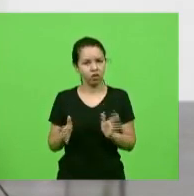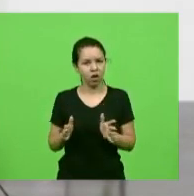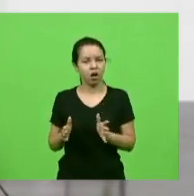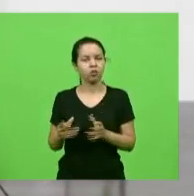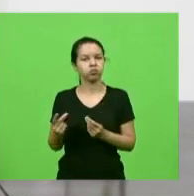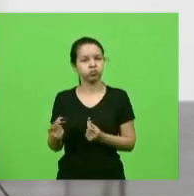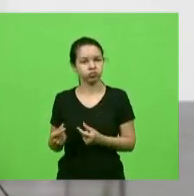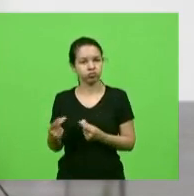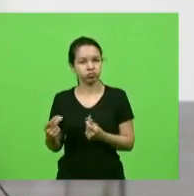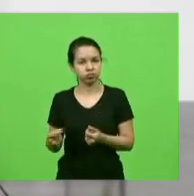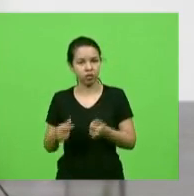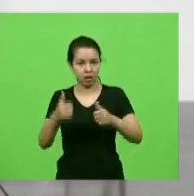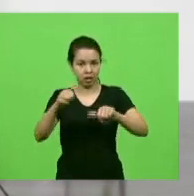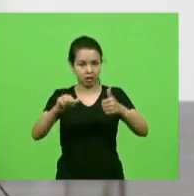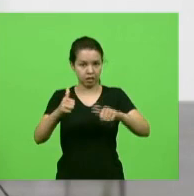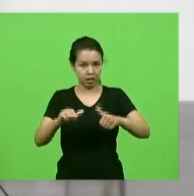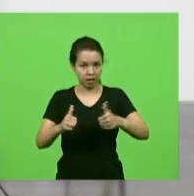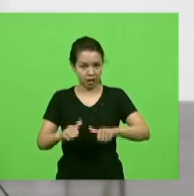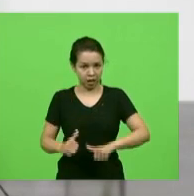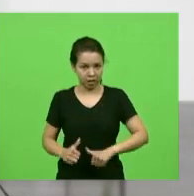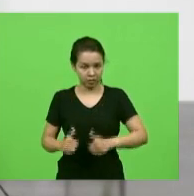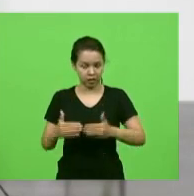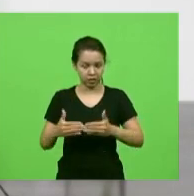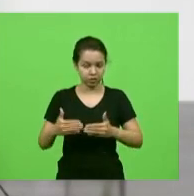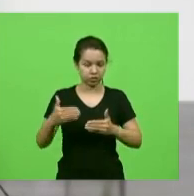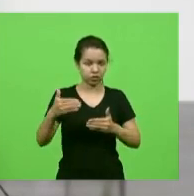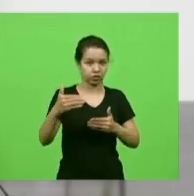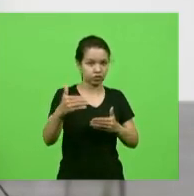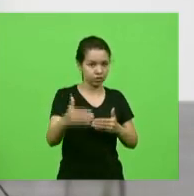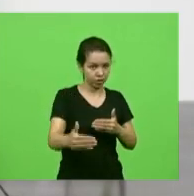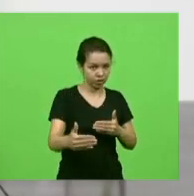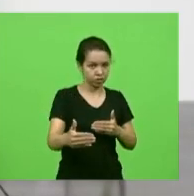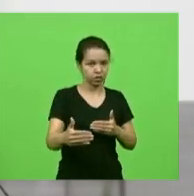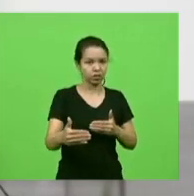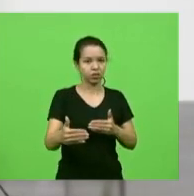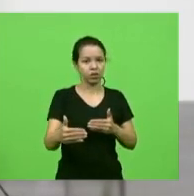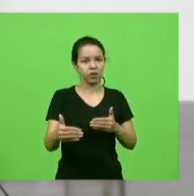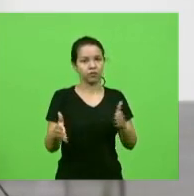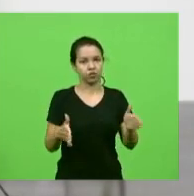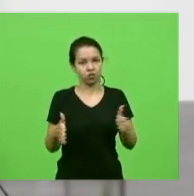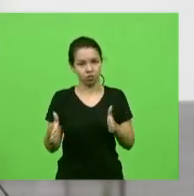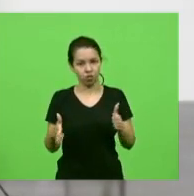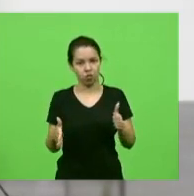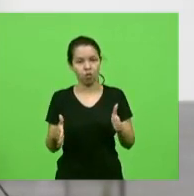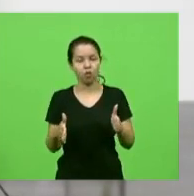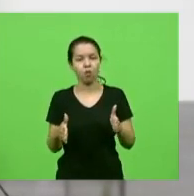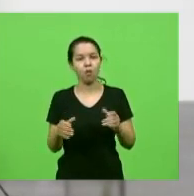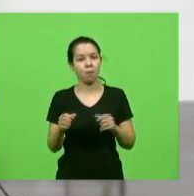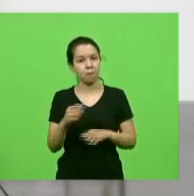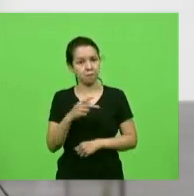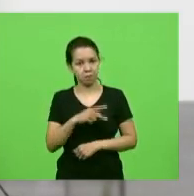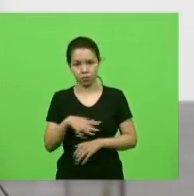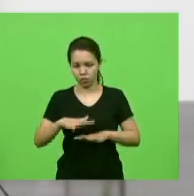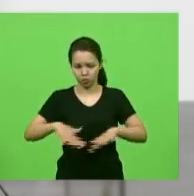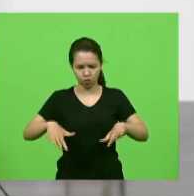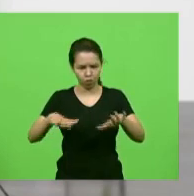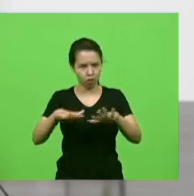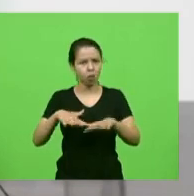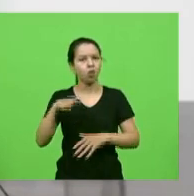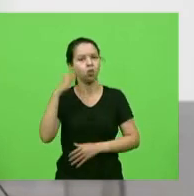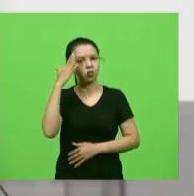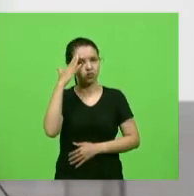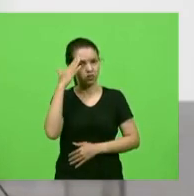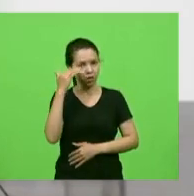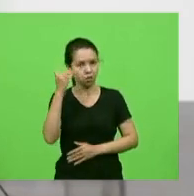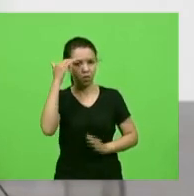adiada para que se assegurasse às partes o efetivo contraditório. Todos sabemos disso, é público e notório. Cumprindo-se as